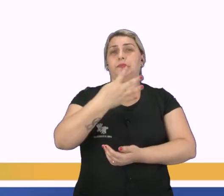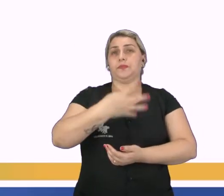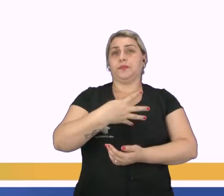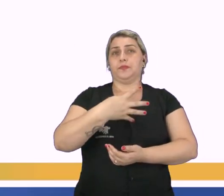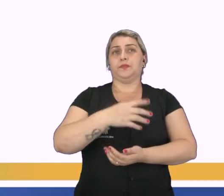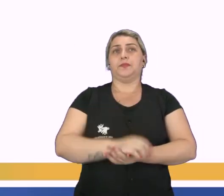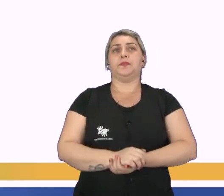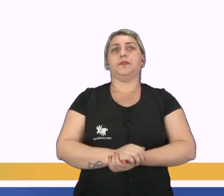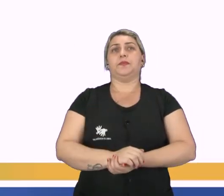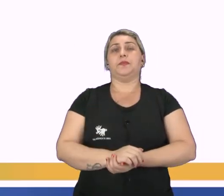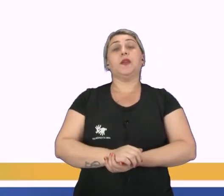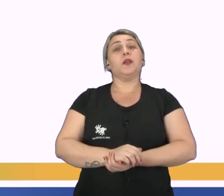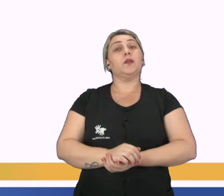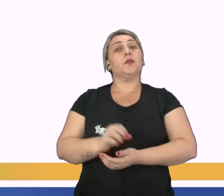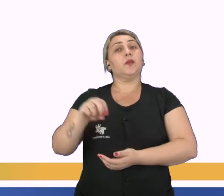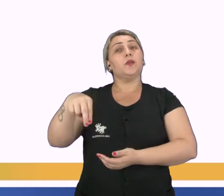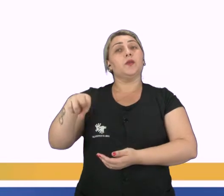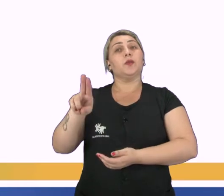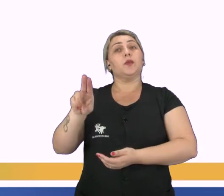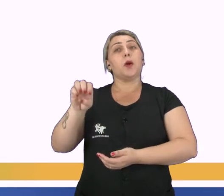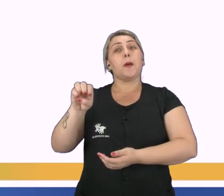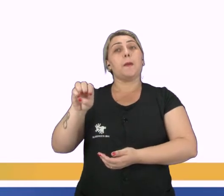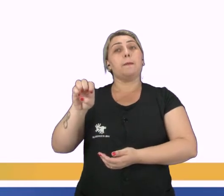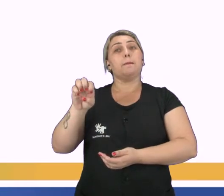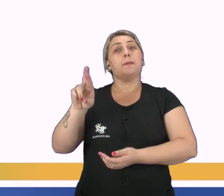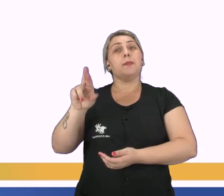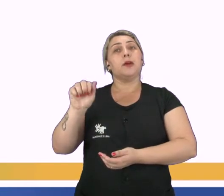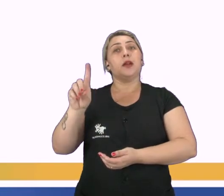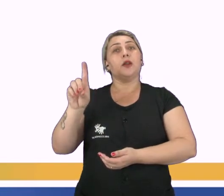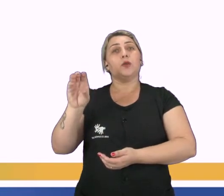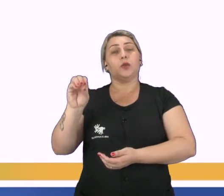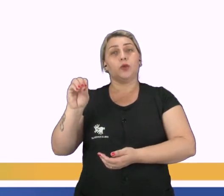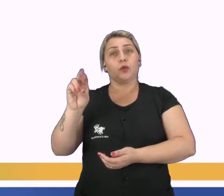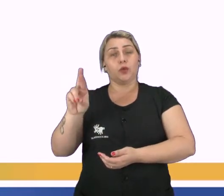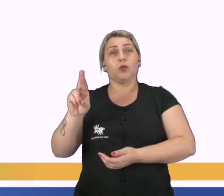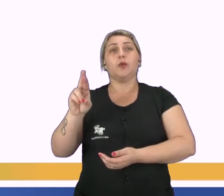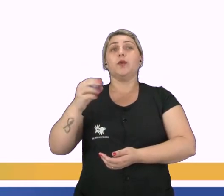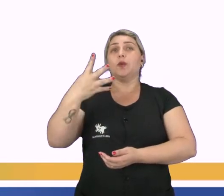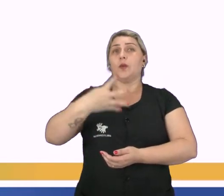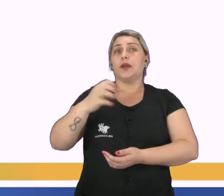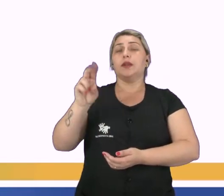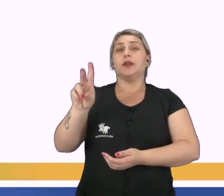2/4. O 2, nós temos o numerador, e o 4 temos o